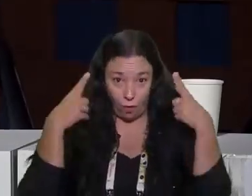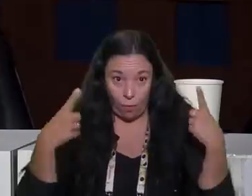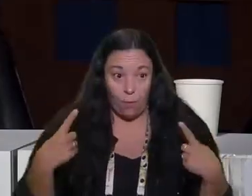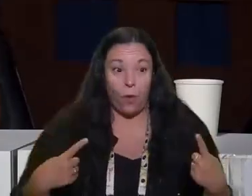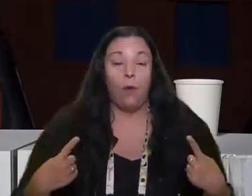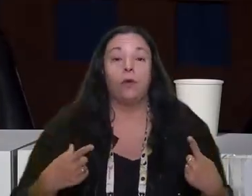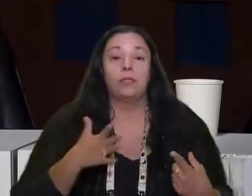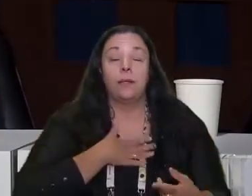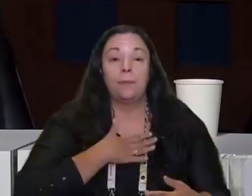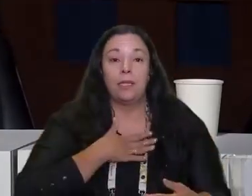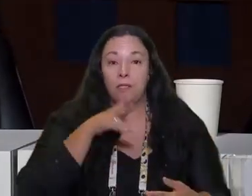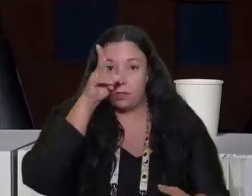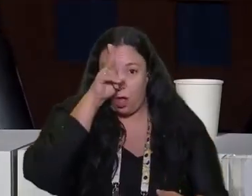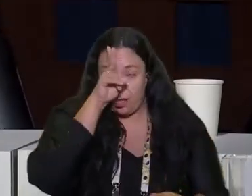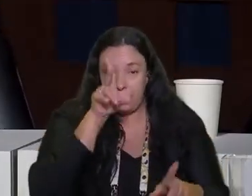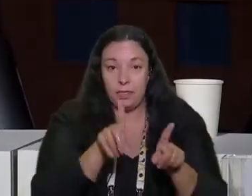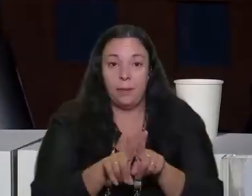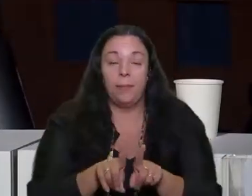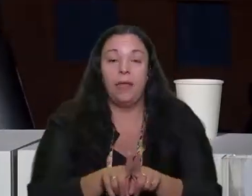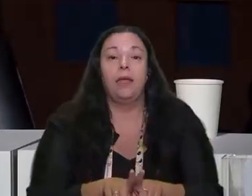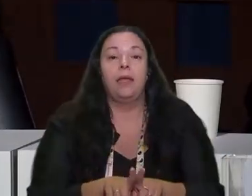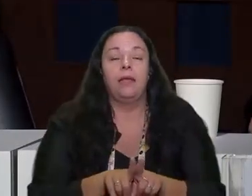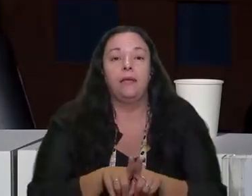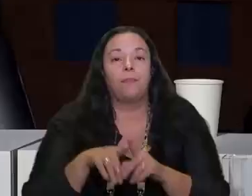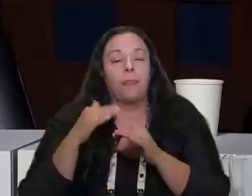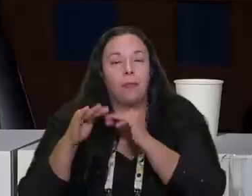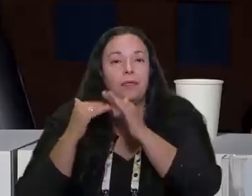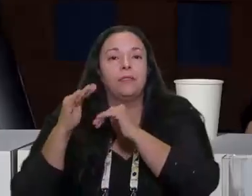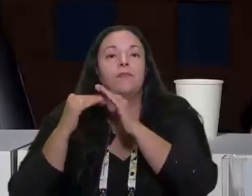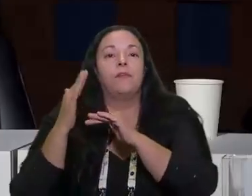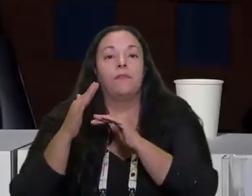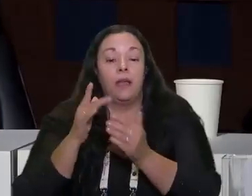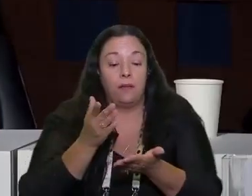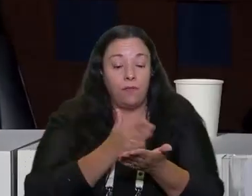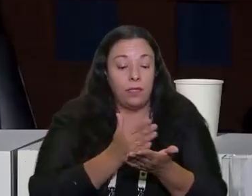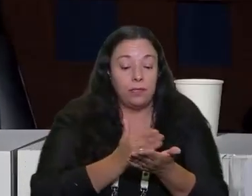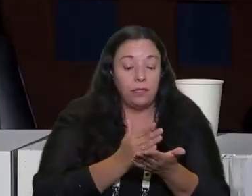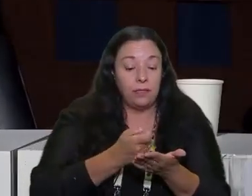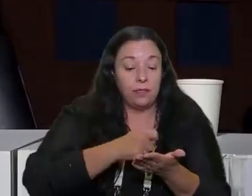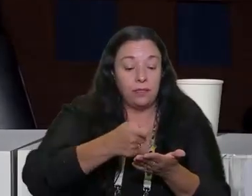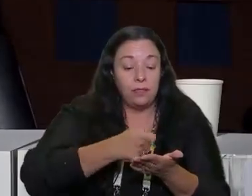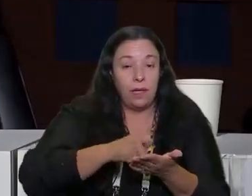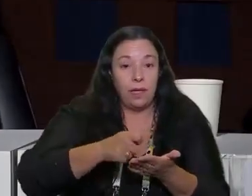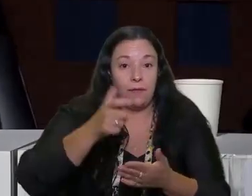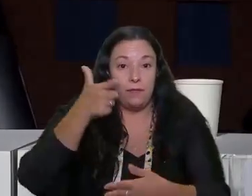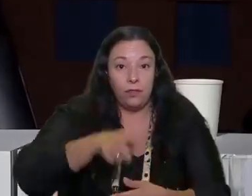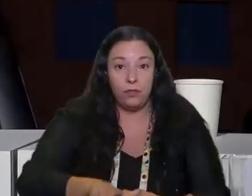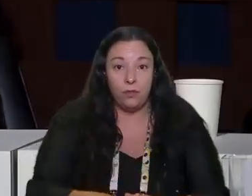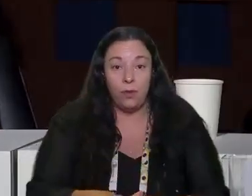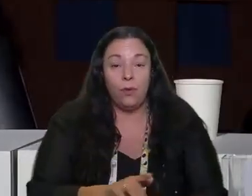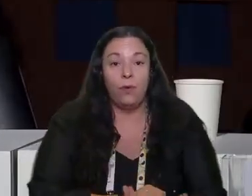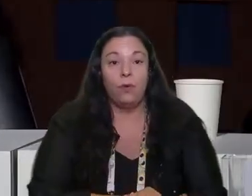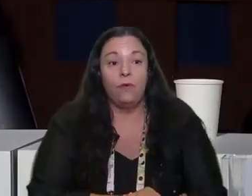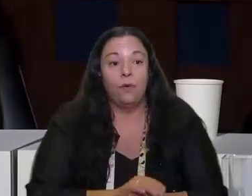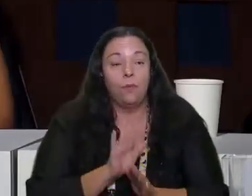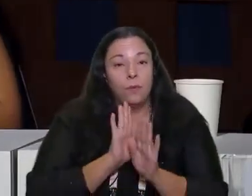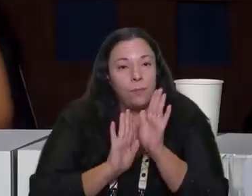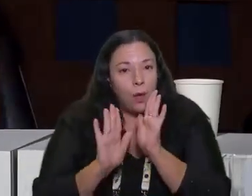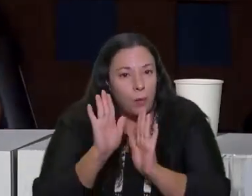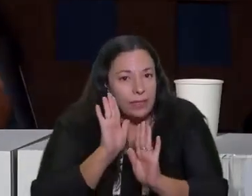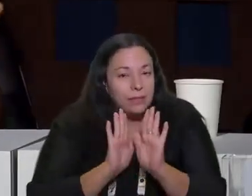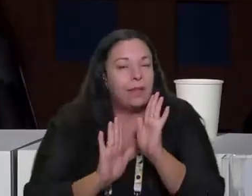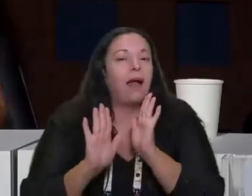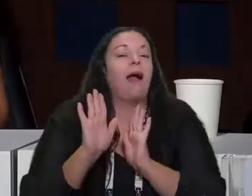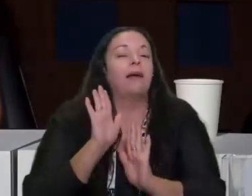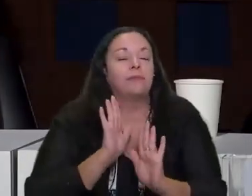muito a ver da minha história. Então, é um livro que vai crescendo. E quando eu fui reescrever, eu fui com muito mais cuidado, porque